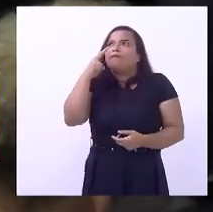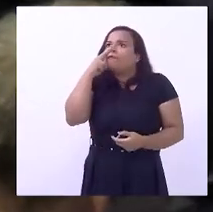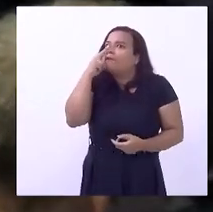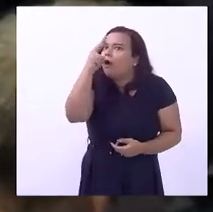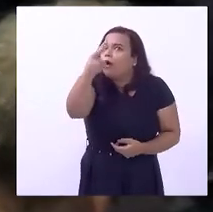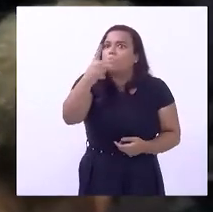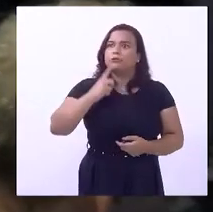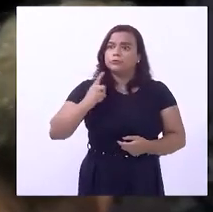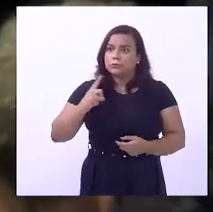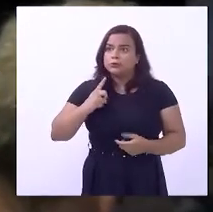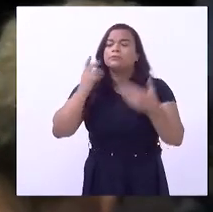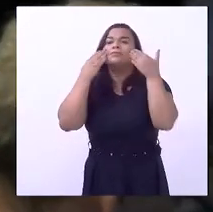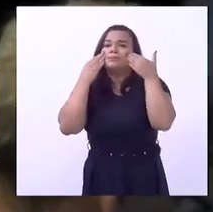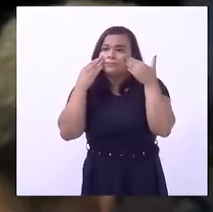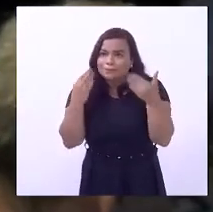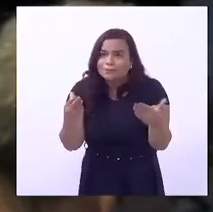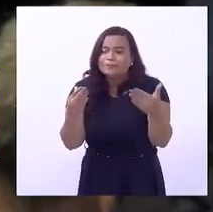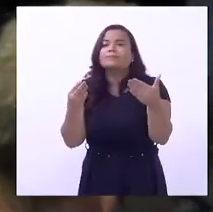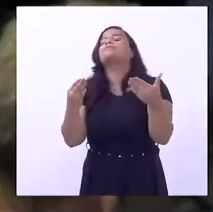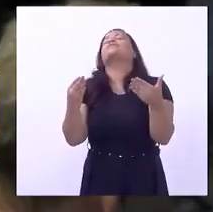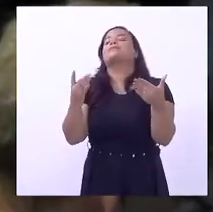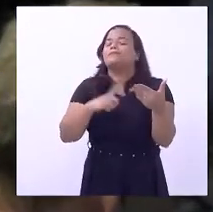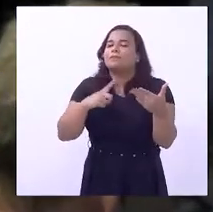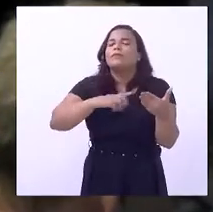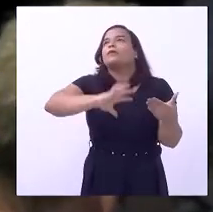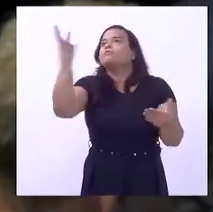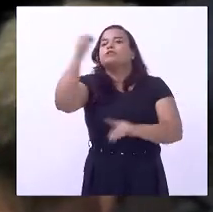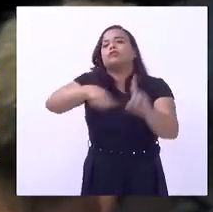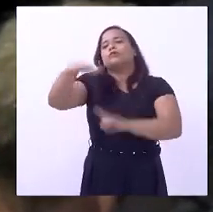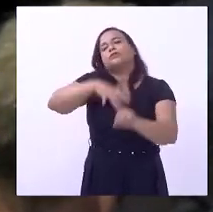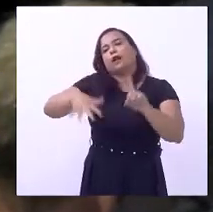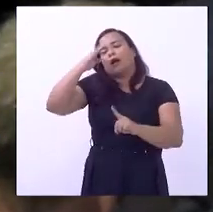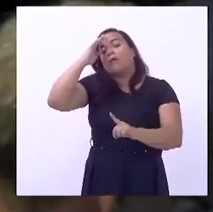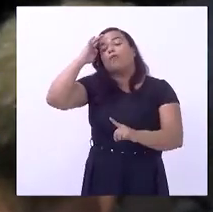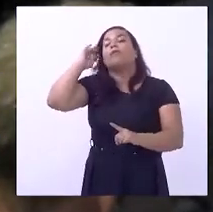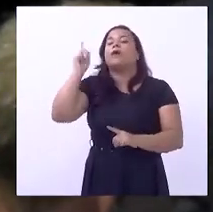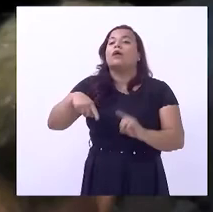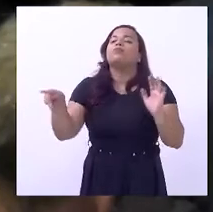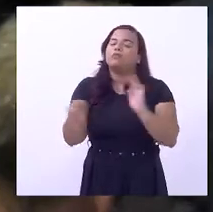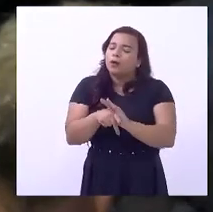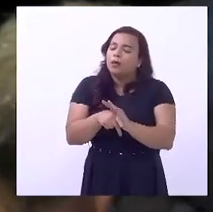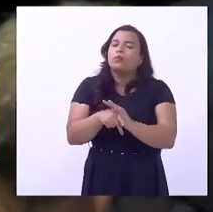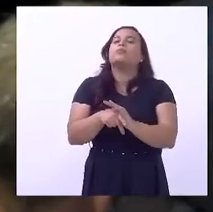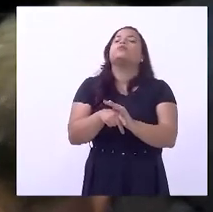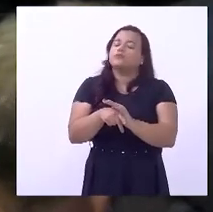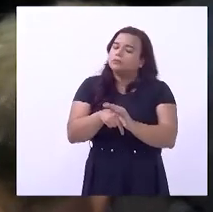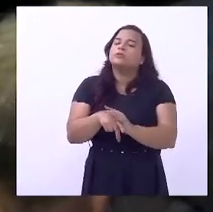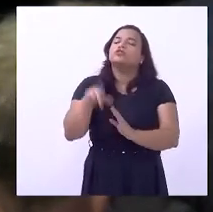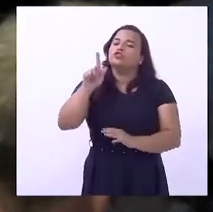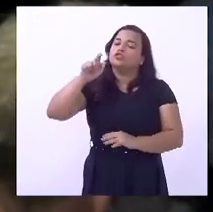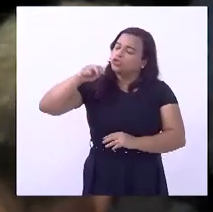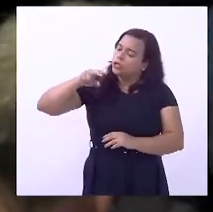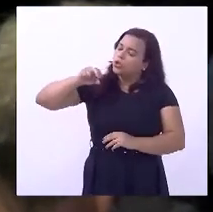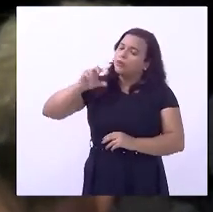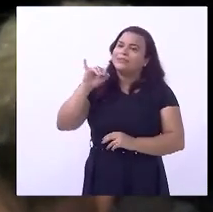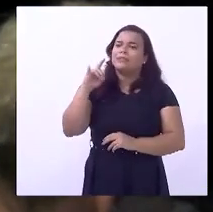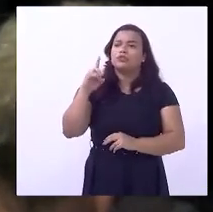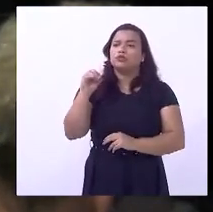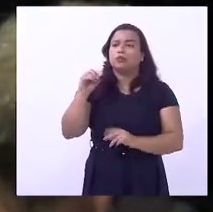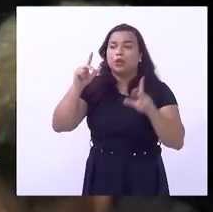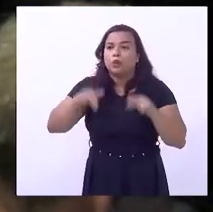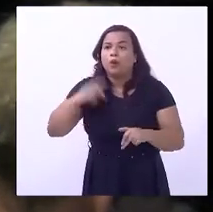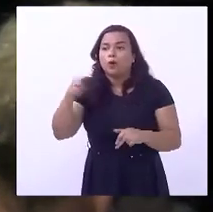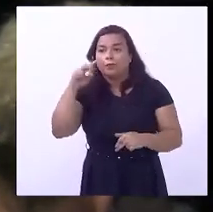e configura um fenômeno social que é o fenômeno do genocídio. Da mesma maneira como nós temos assistido no